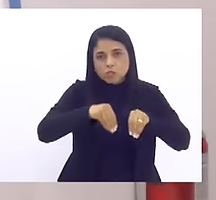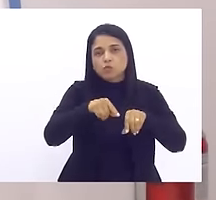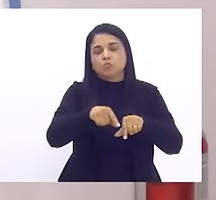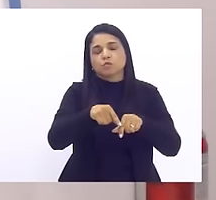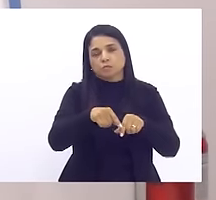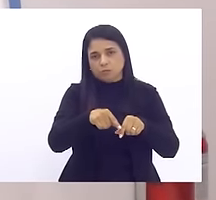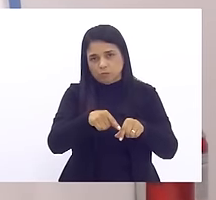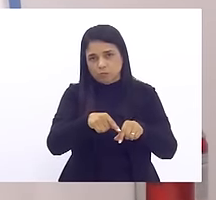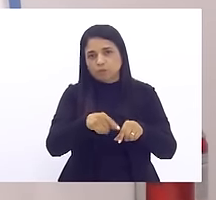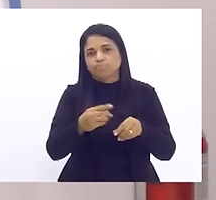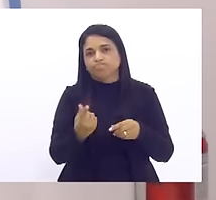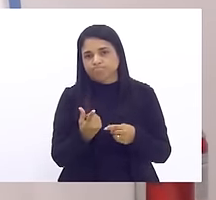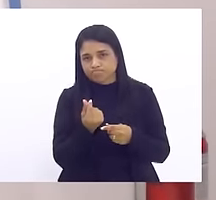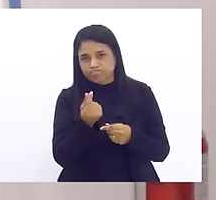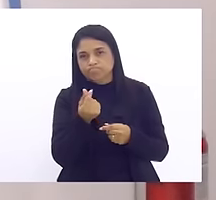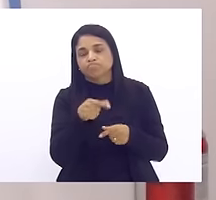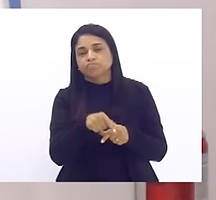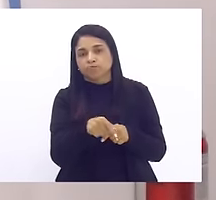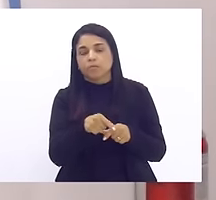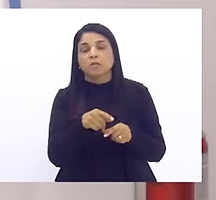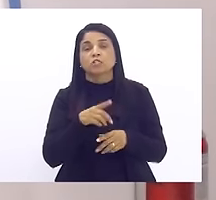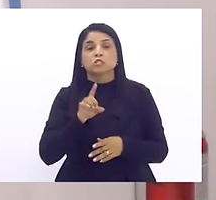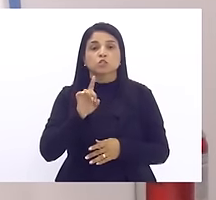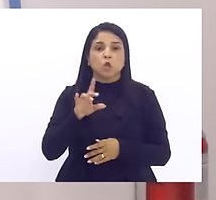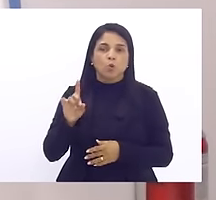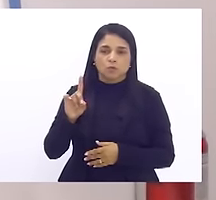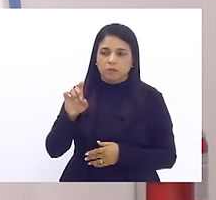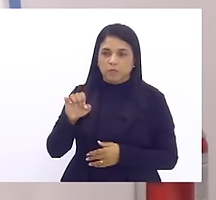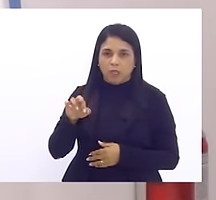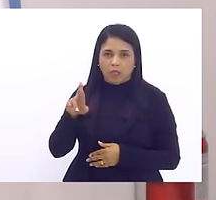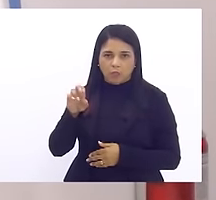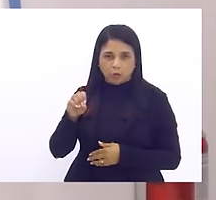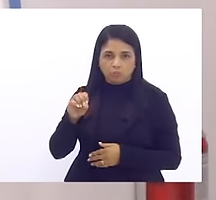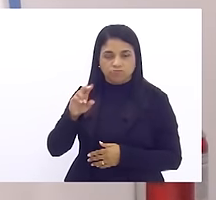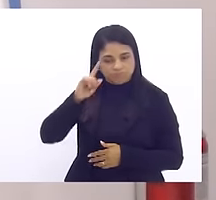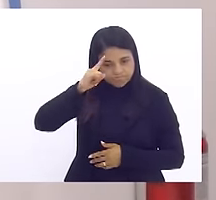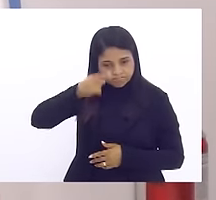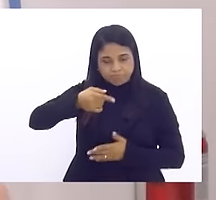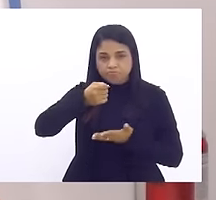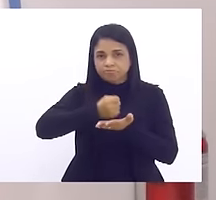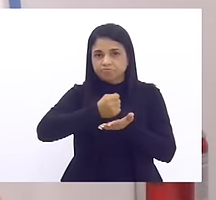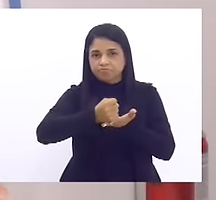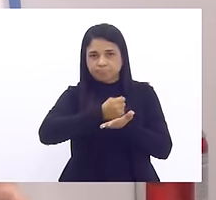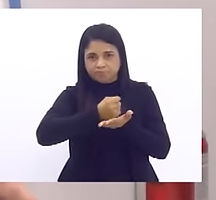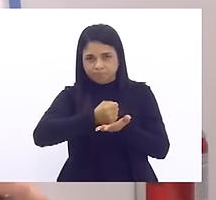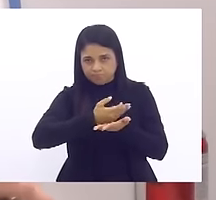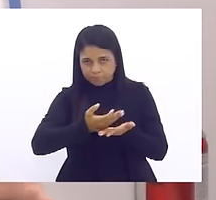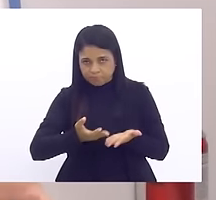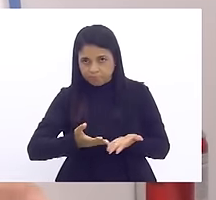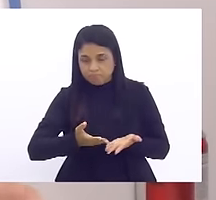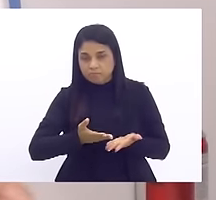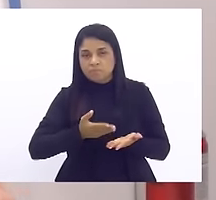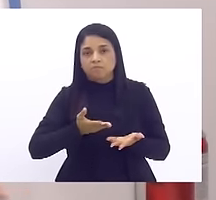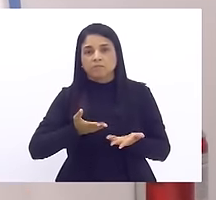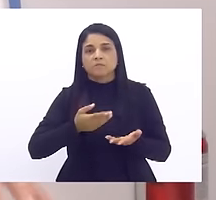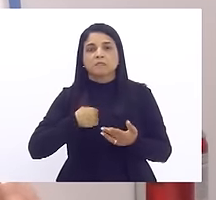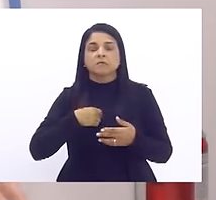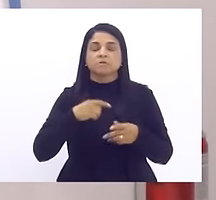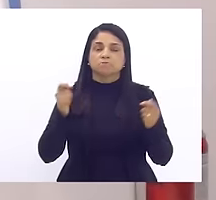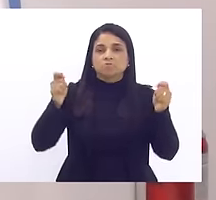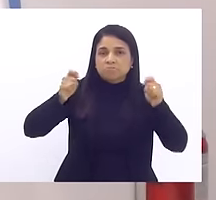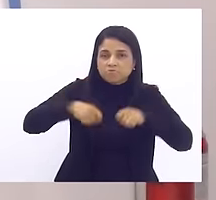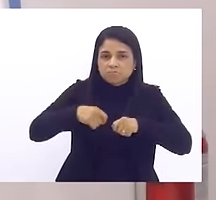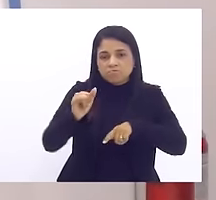horário sim dessa forma de apenas o Detro deter no âmbito do Estado do Rio de Janeiro Esse contrato então uma das possibilidades que a gente vai